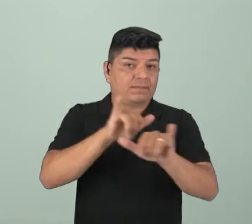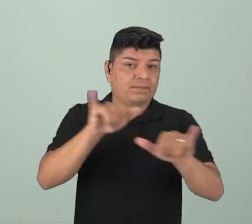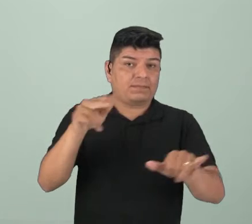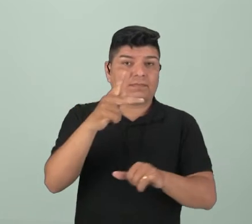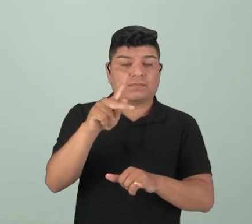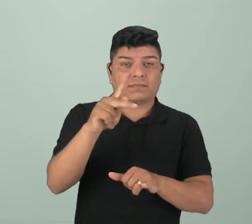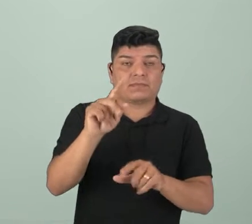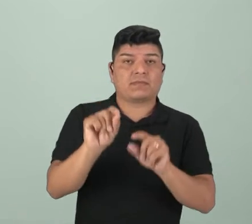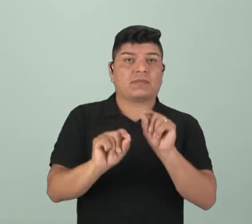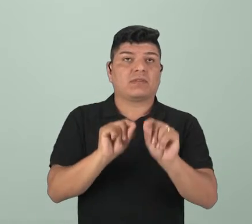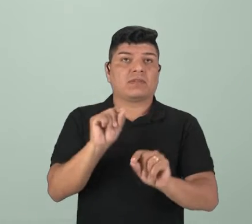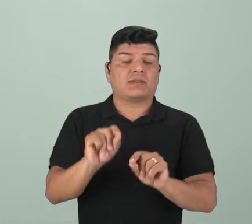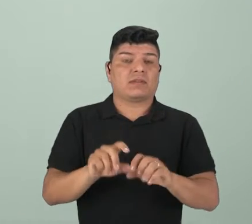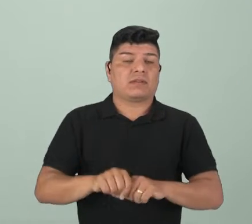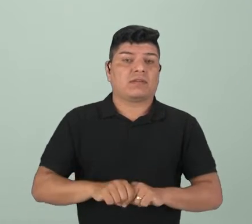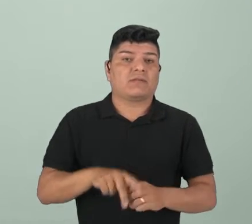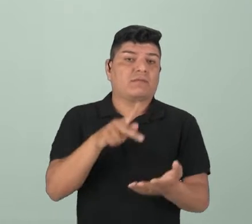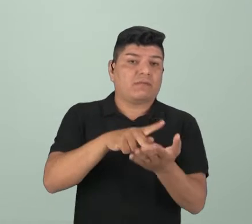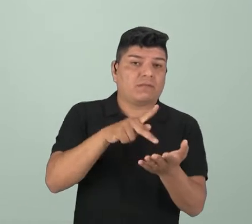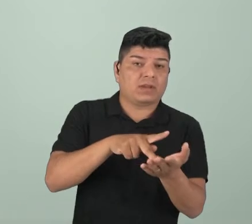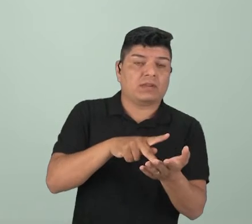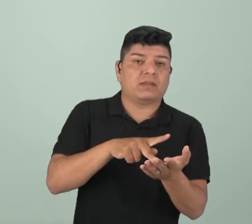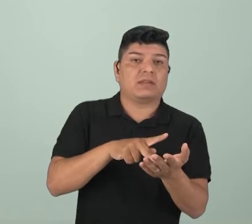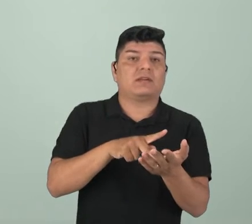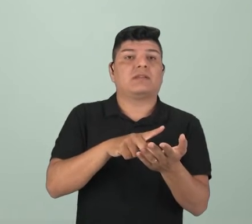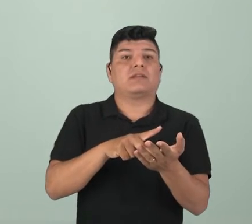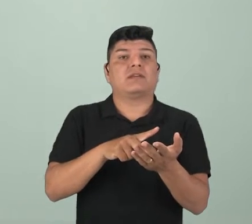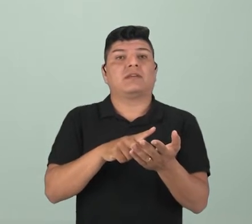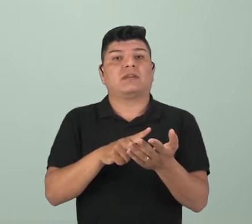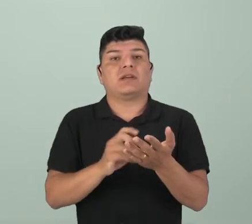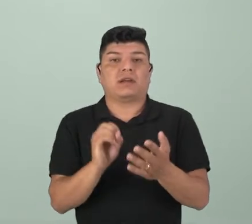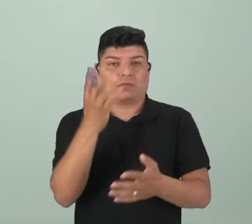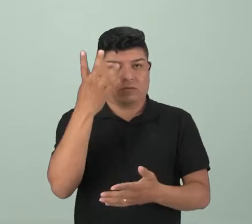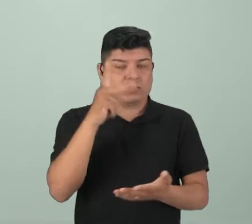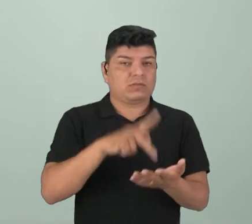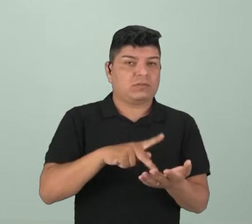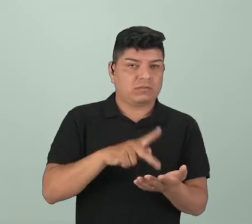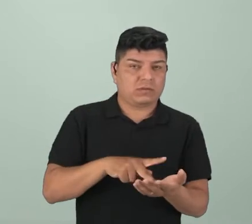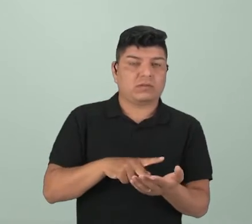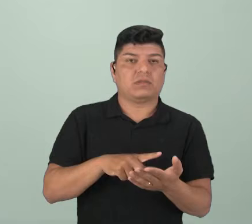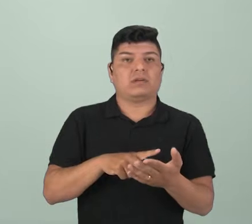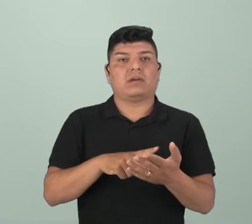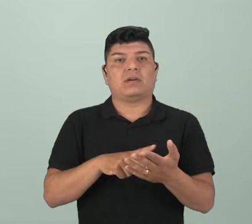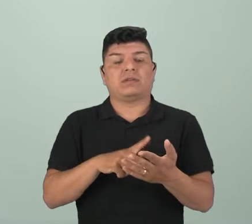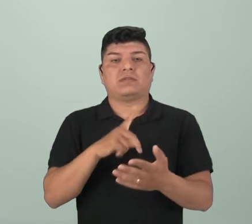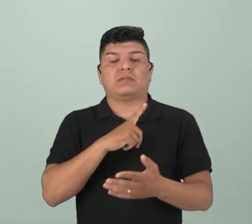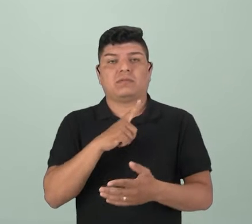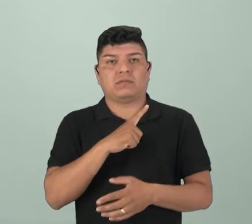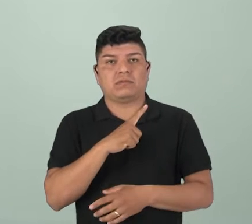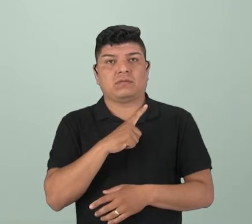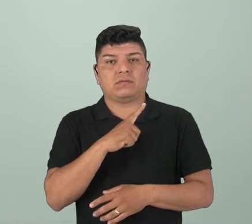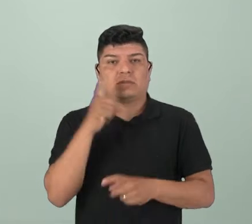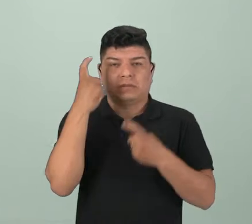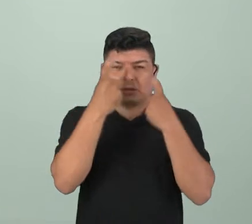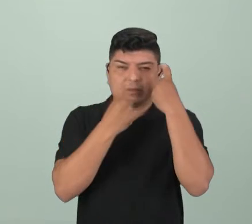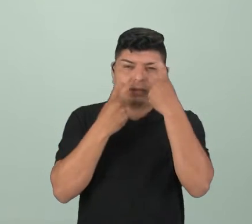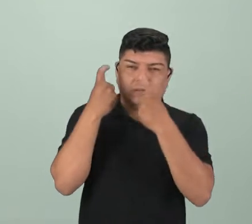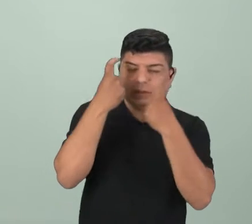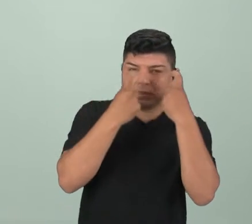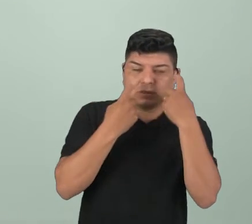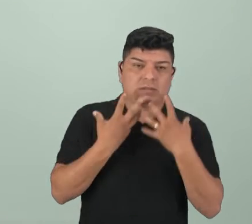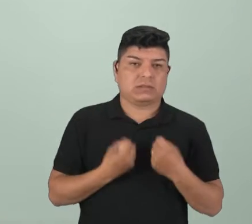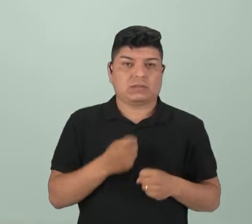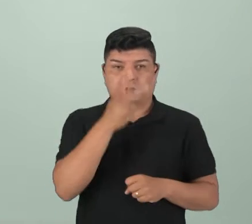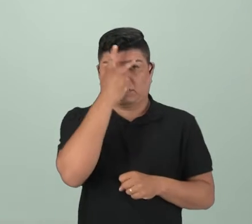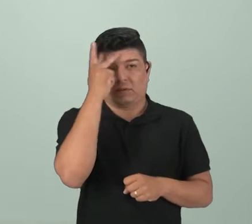informação ela é verdadeira, né, realmente aconteceu. Então você vai ter essa preocupação de